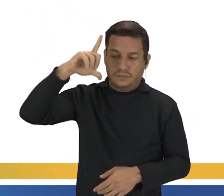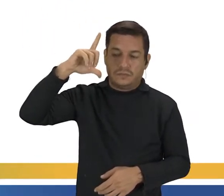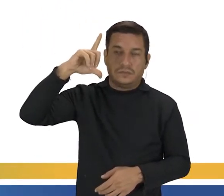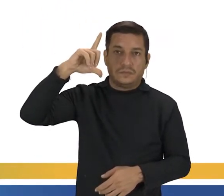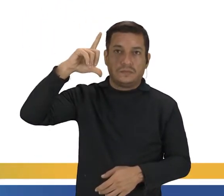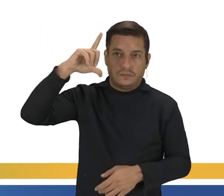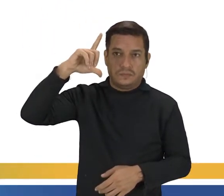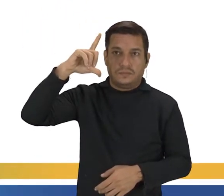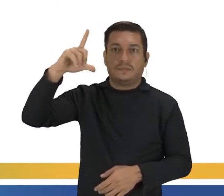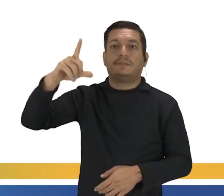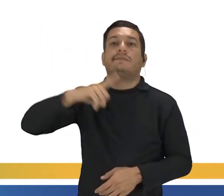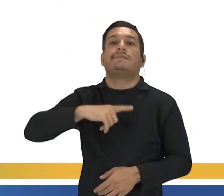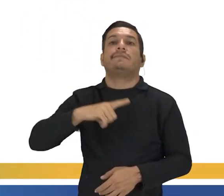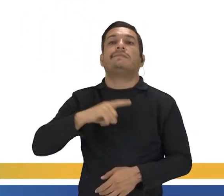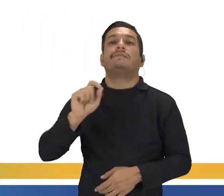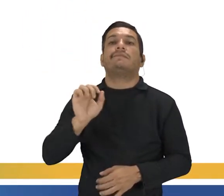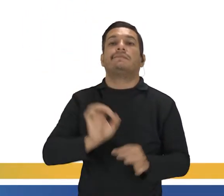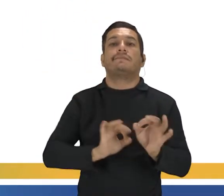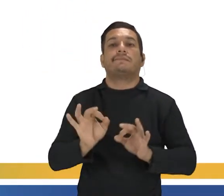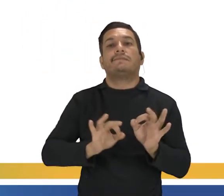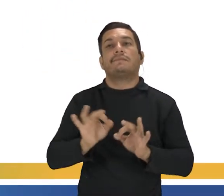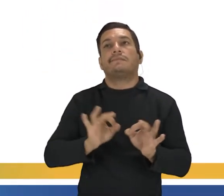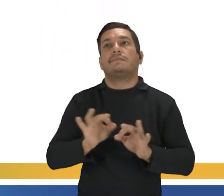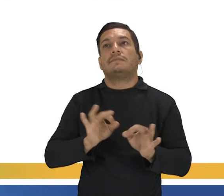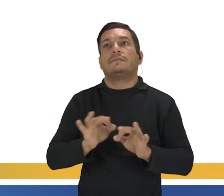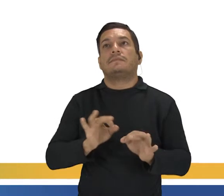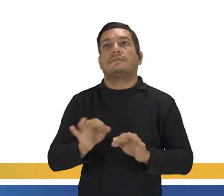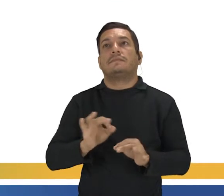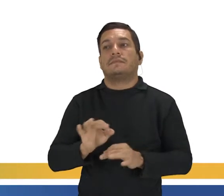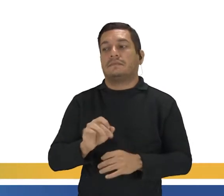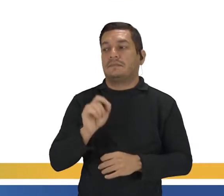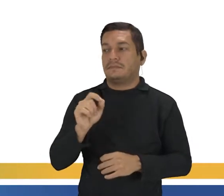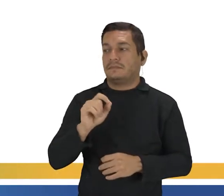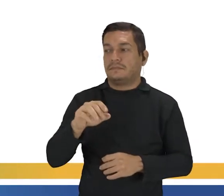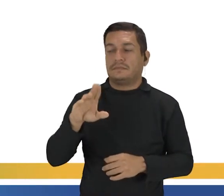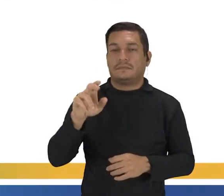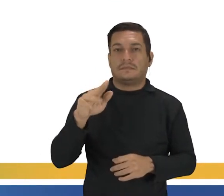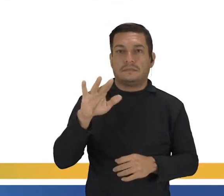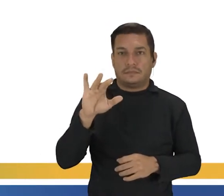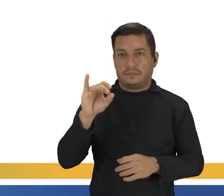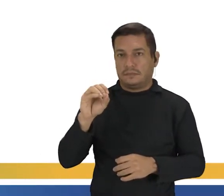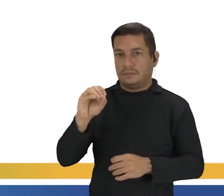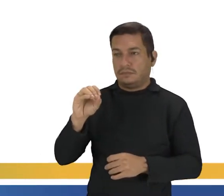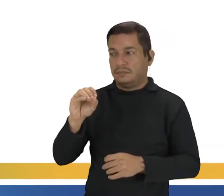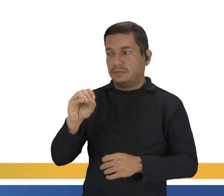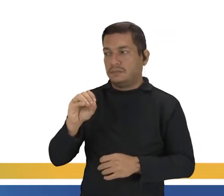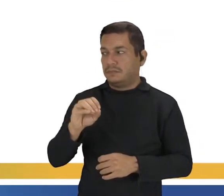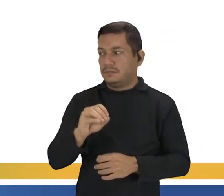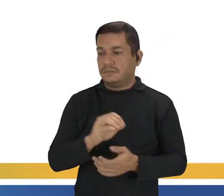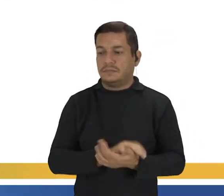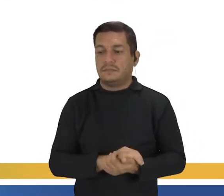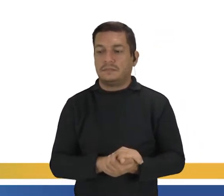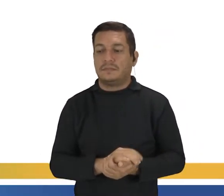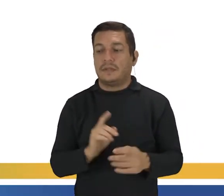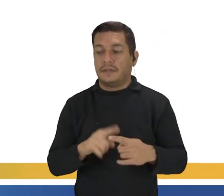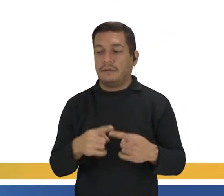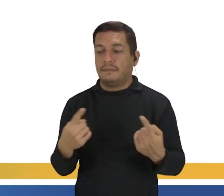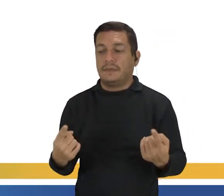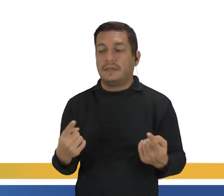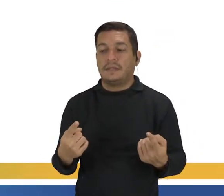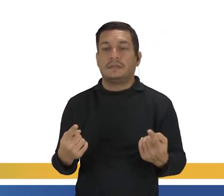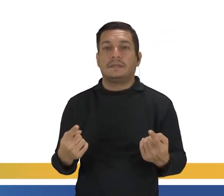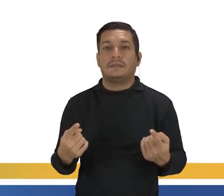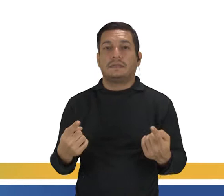para ajustar ali o ambiente cênico, né? Dependia da luz do dia. Porém, na